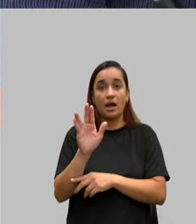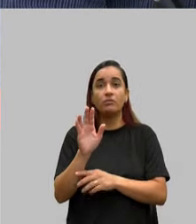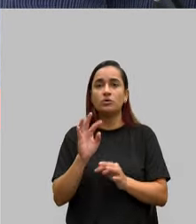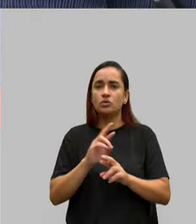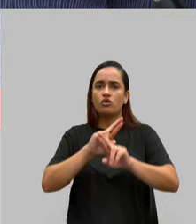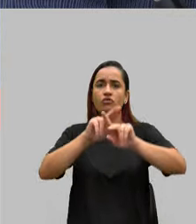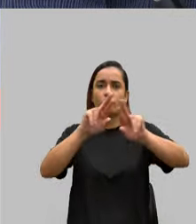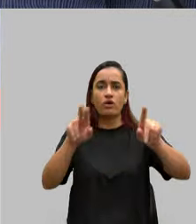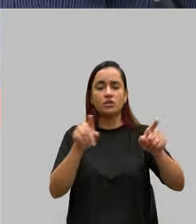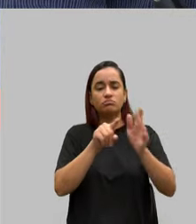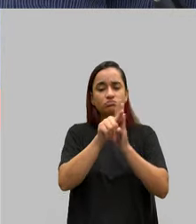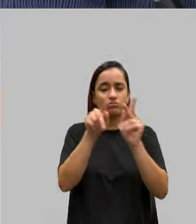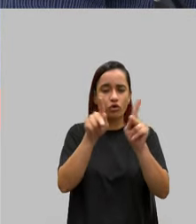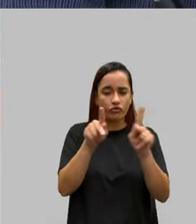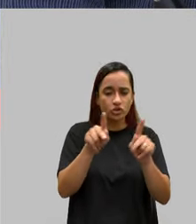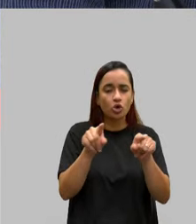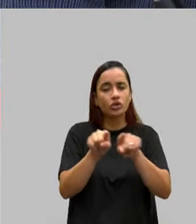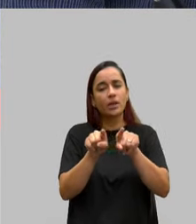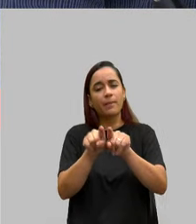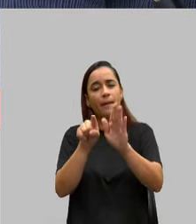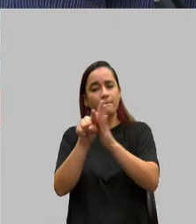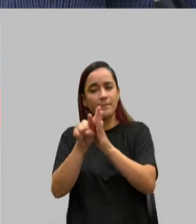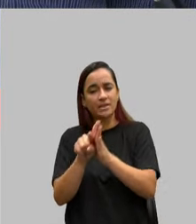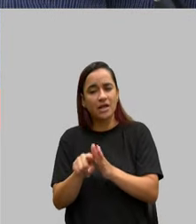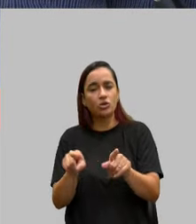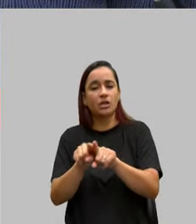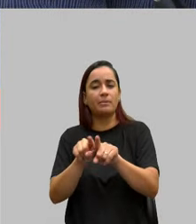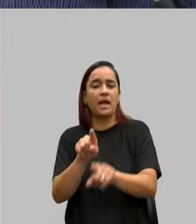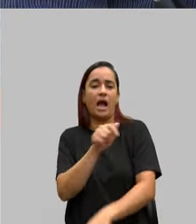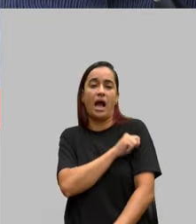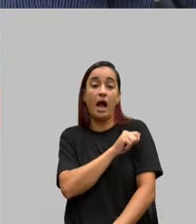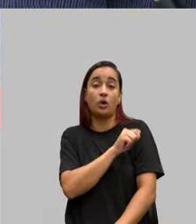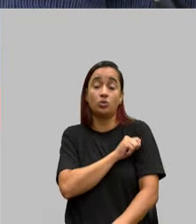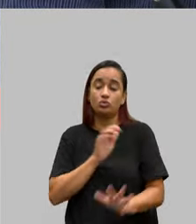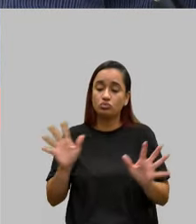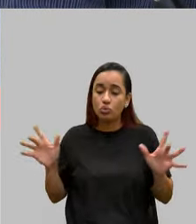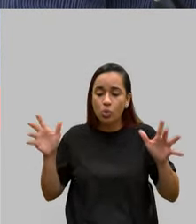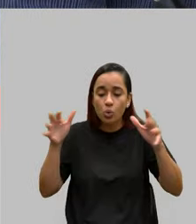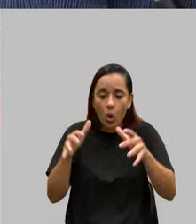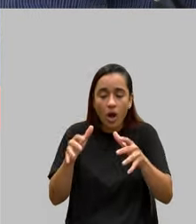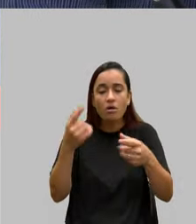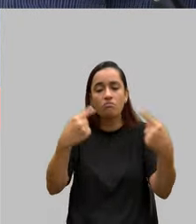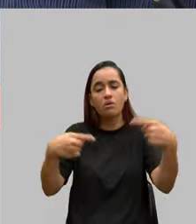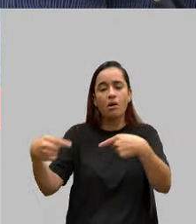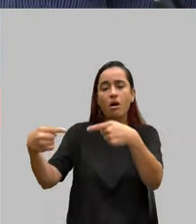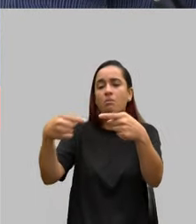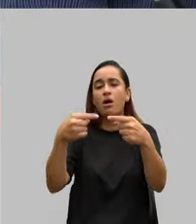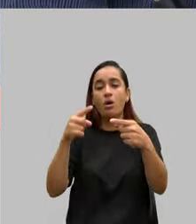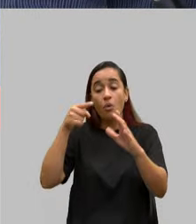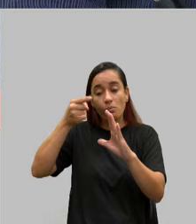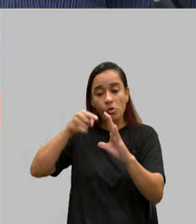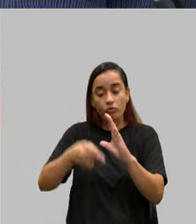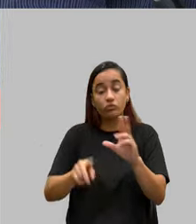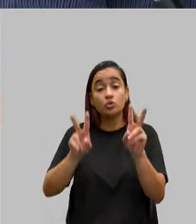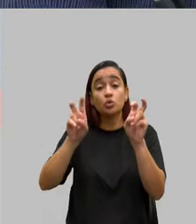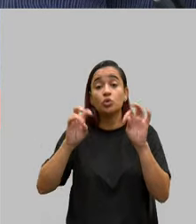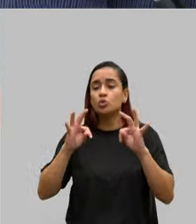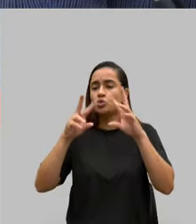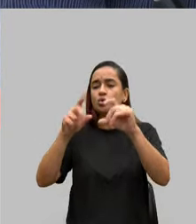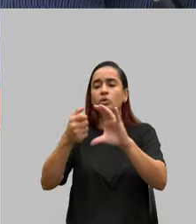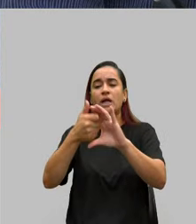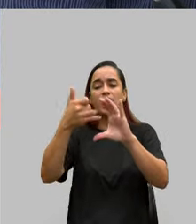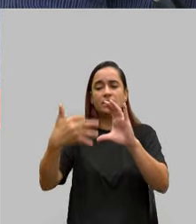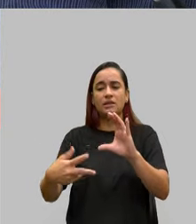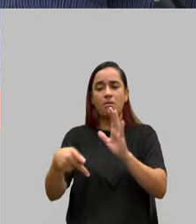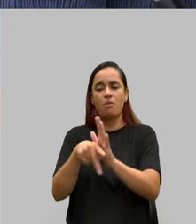pesquisadores e alunos com aação profunda sobre todos os aspectos científicos sociais e políticos sobre a